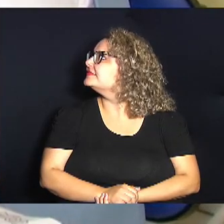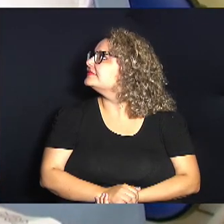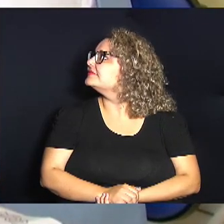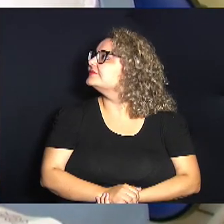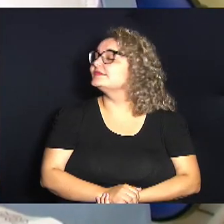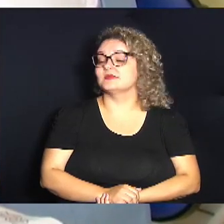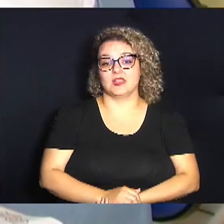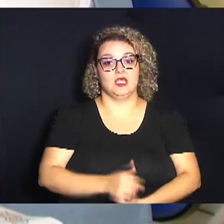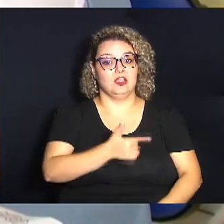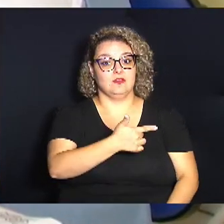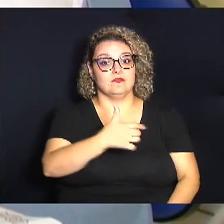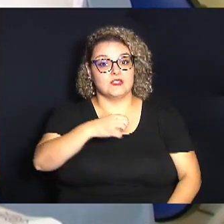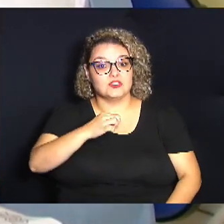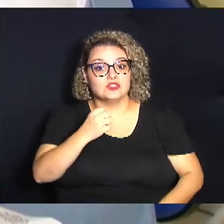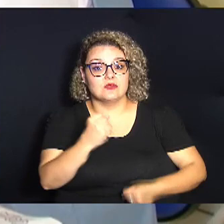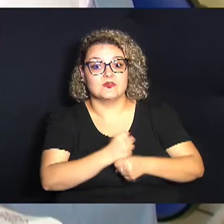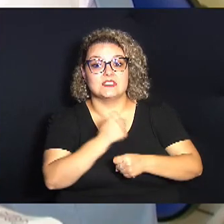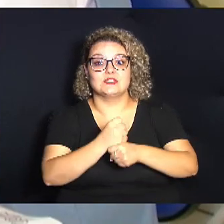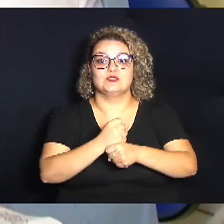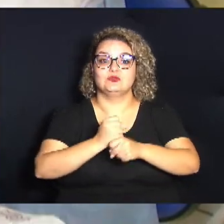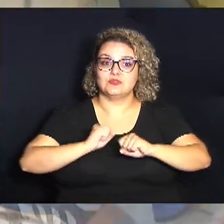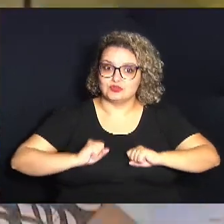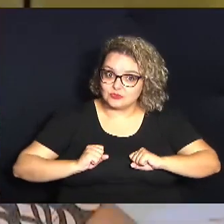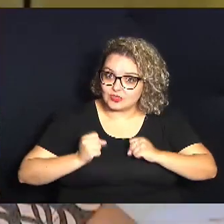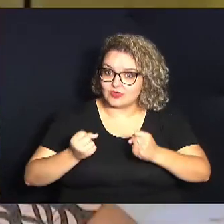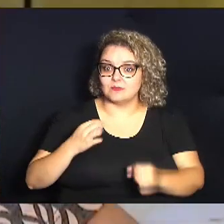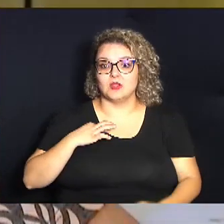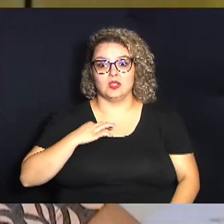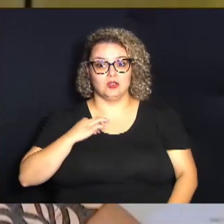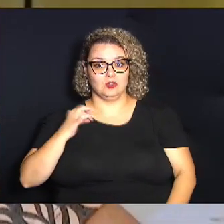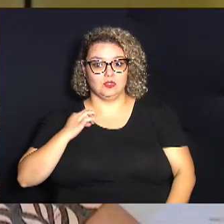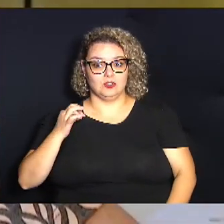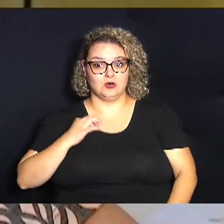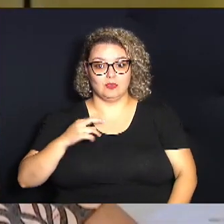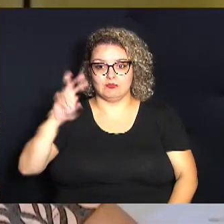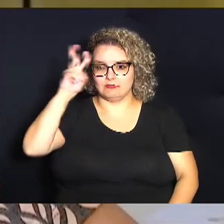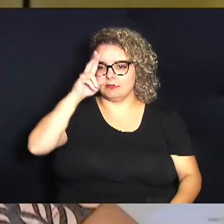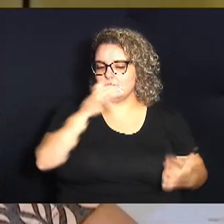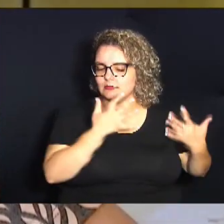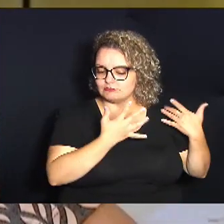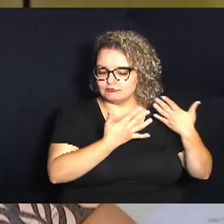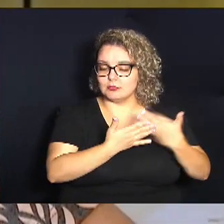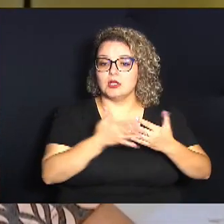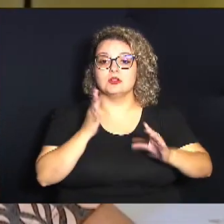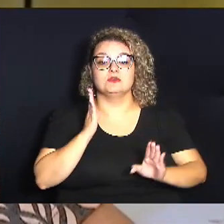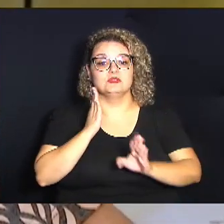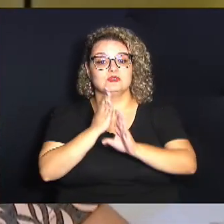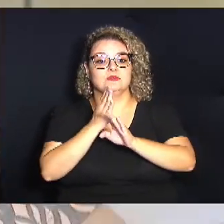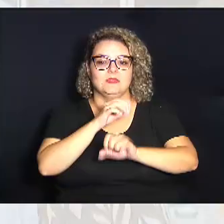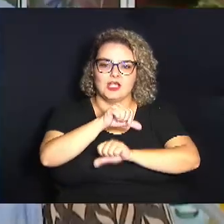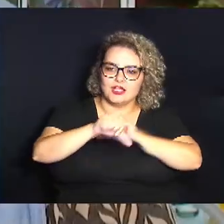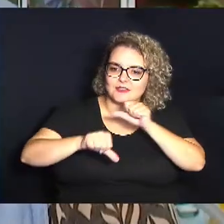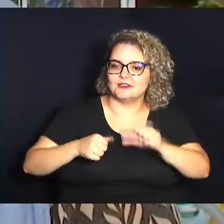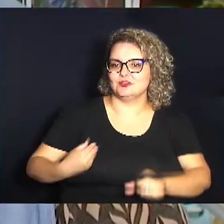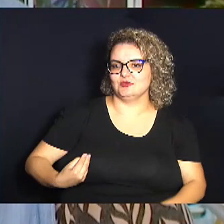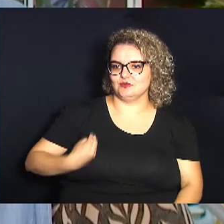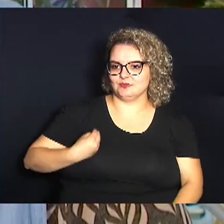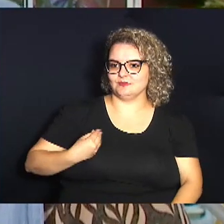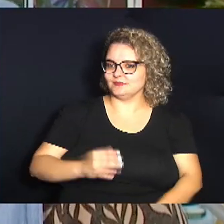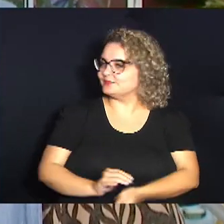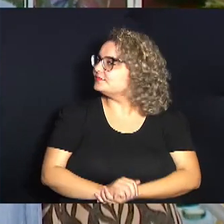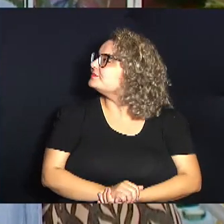São 29 anos de dedicação ao voluntariado. Uma história que nasceu de um encontro e transformou uma vida. Eu